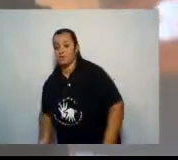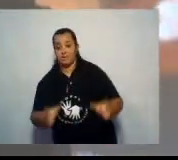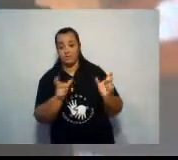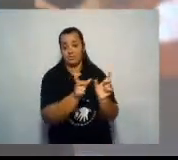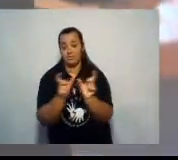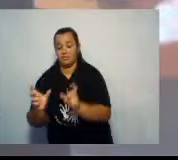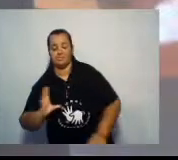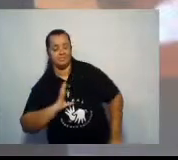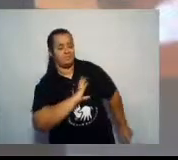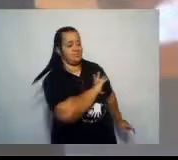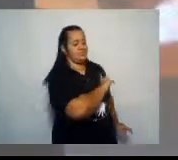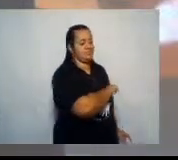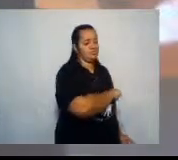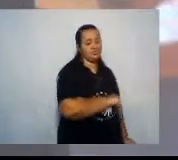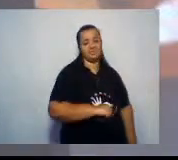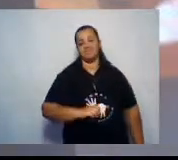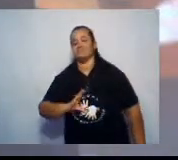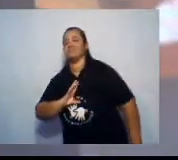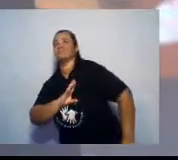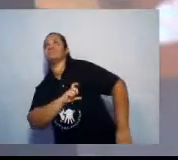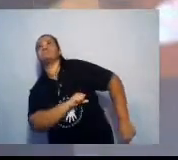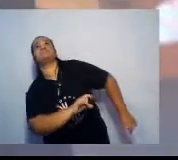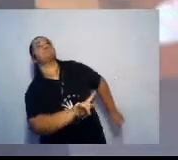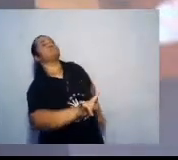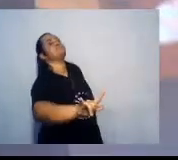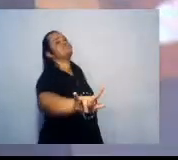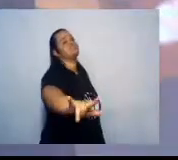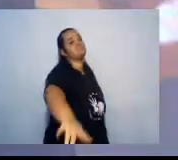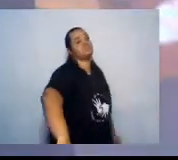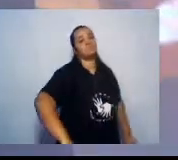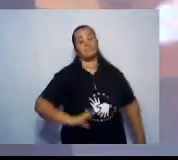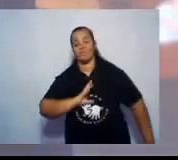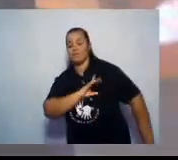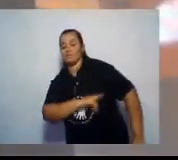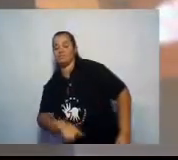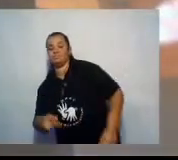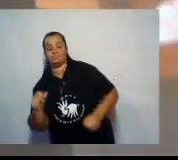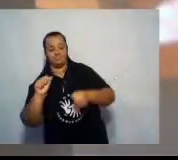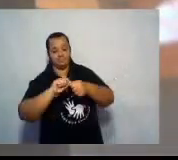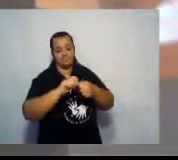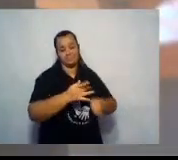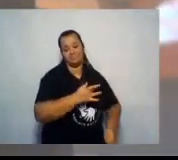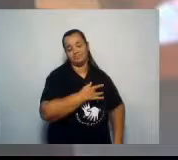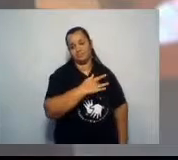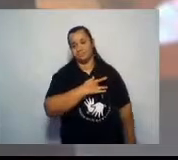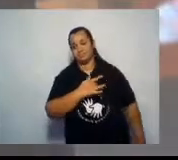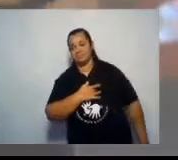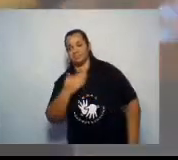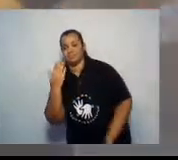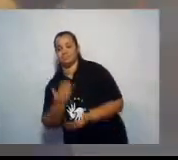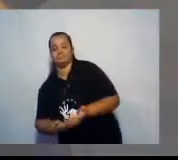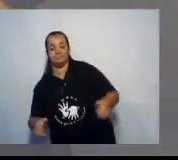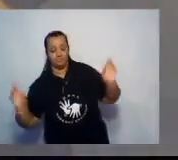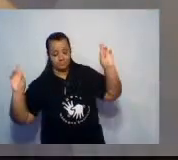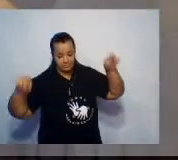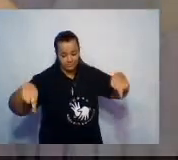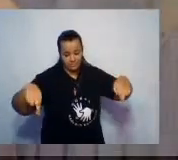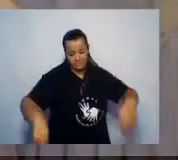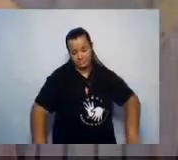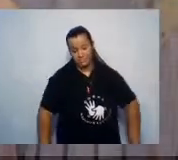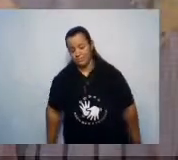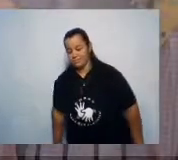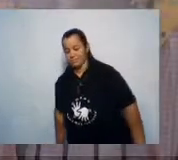segredos. Sinônimo de amor é amar. O amor é feito de paixões. E quando perde